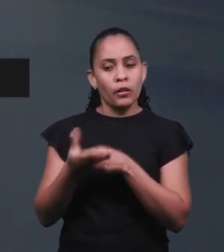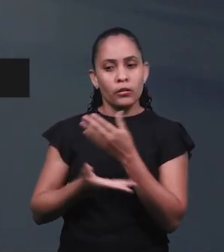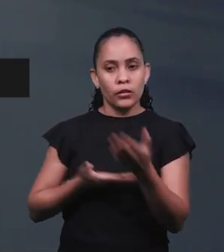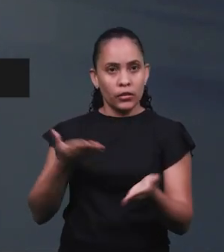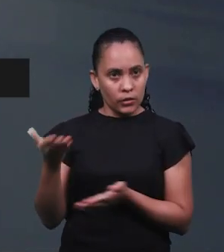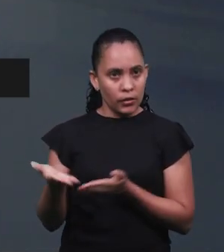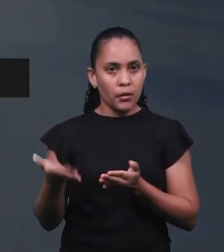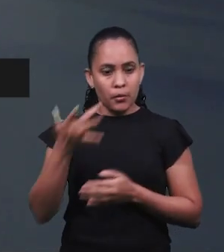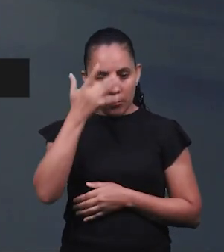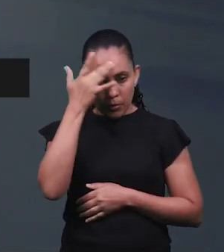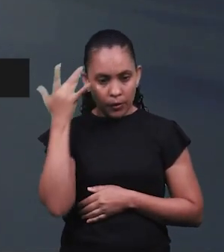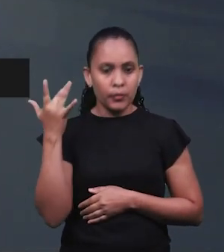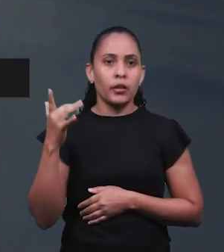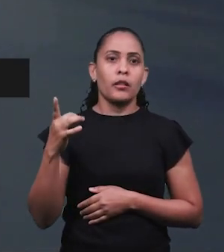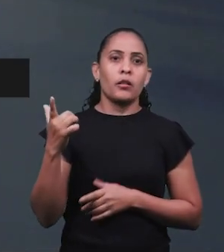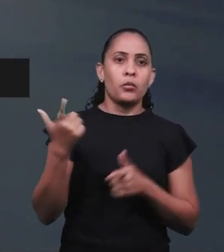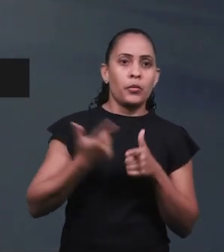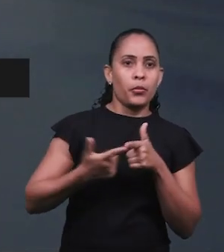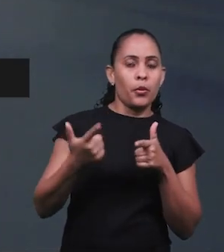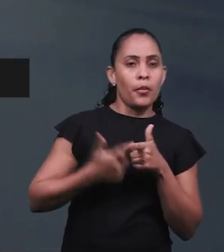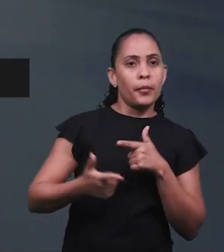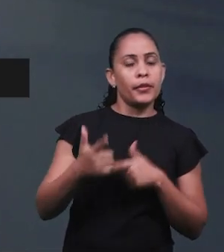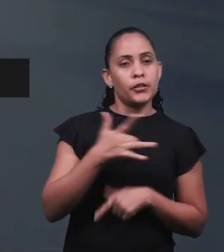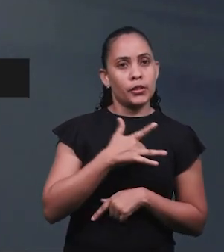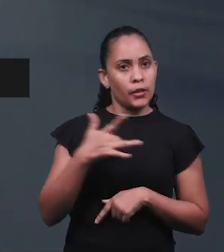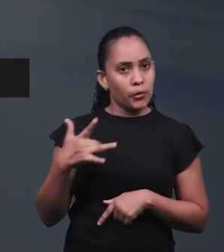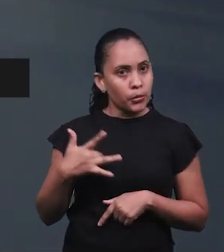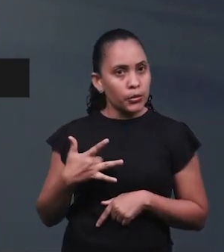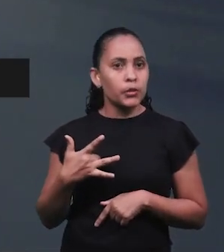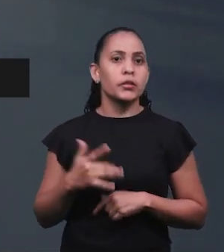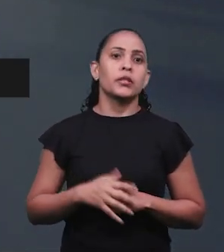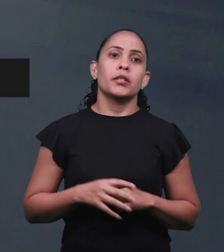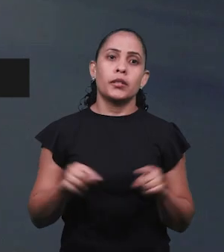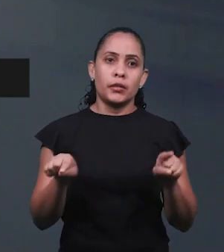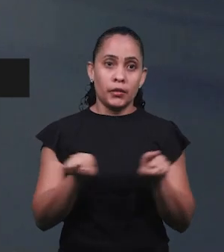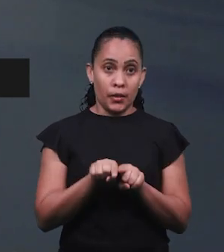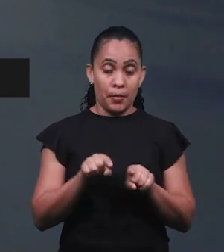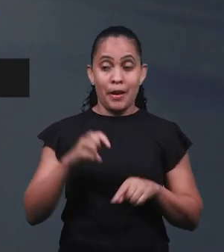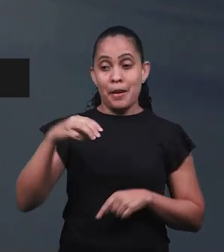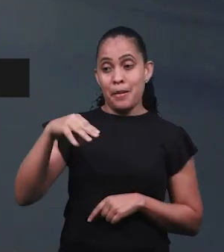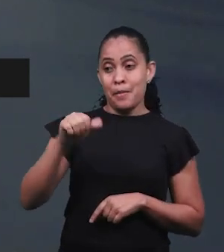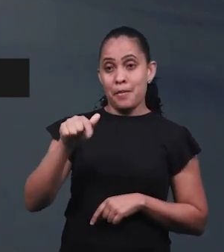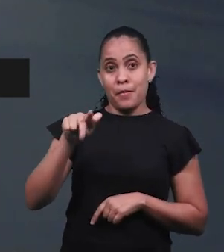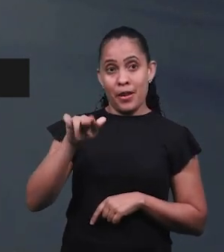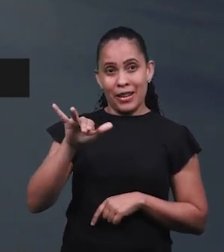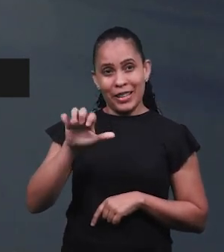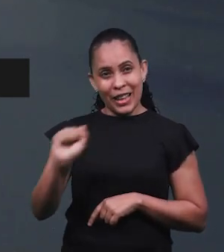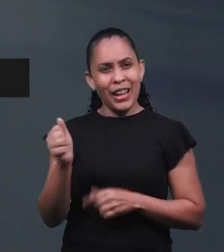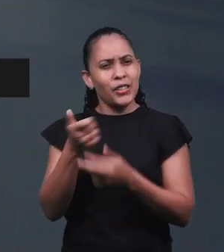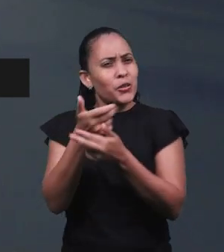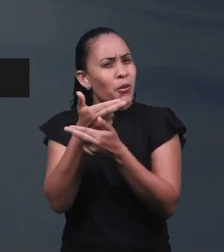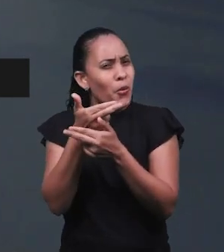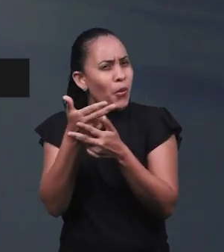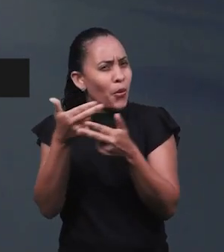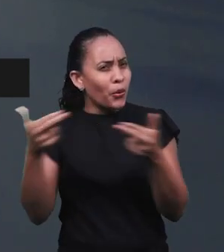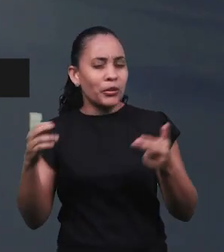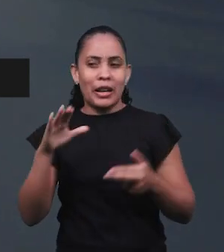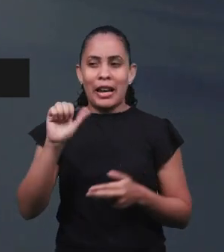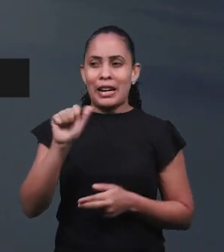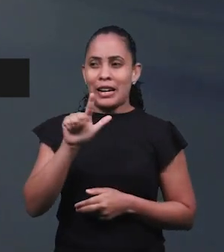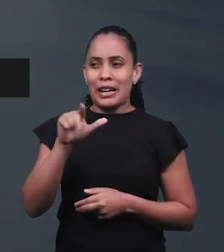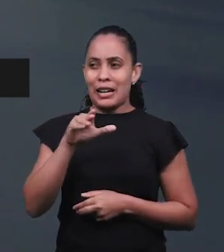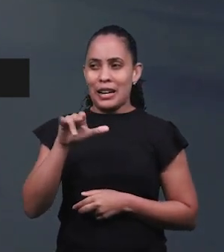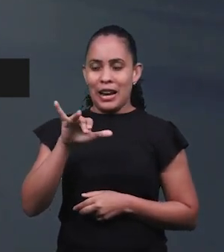renal crônica, e além também de controlar os íons, como magnésio, potássio, cálcio. Então o rim